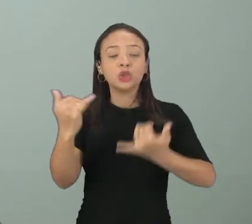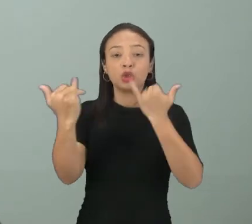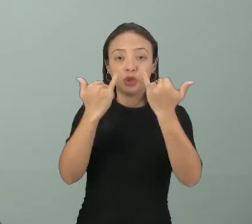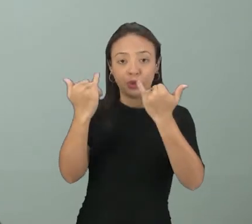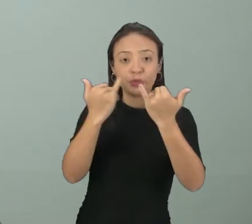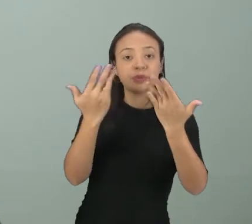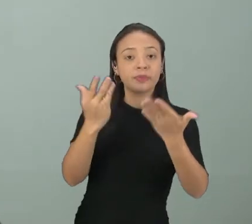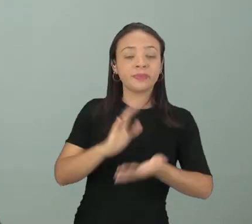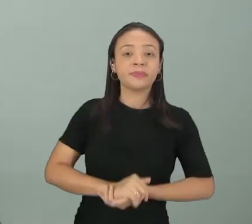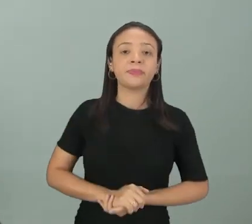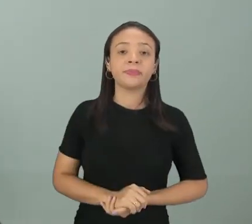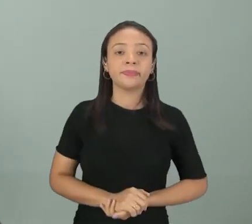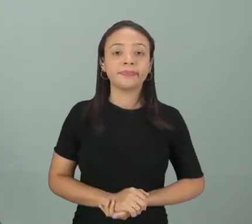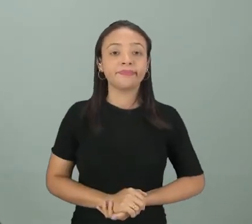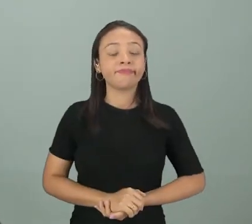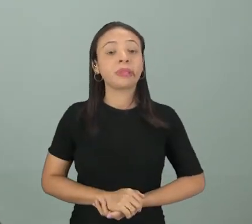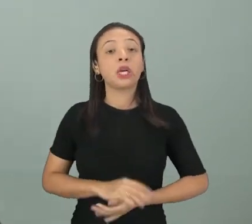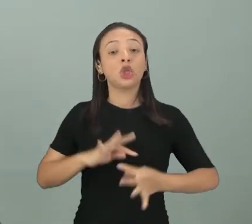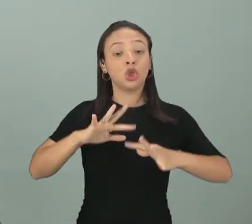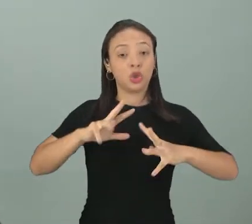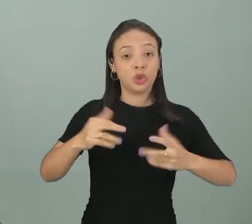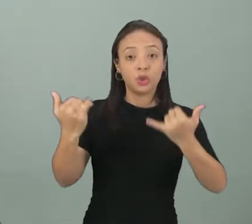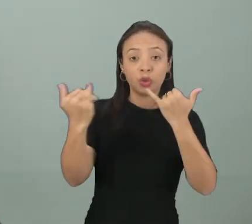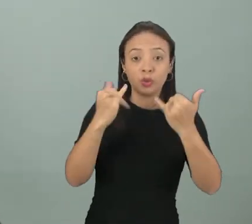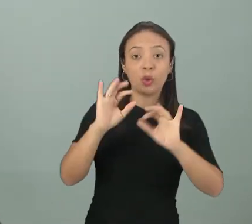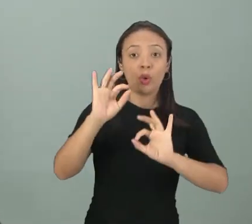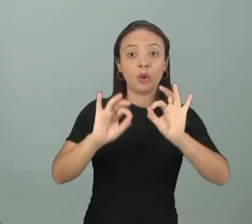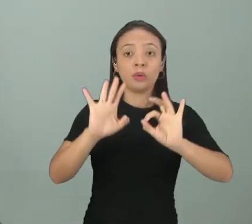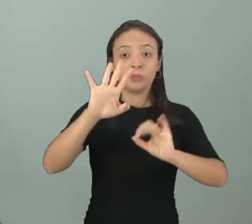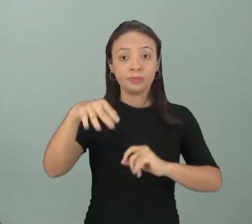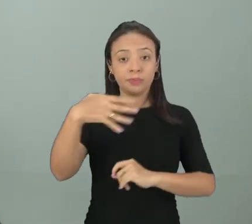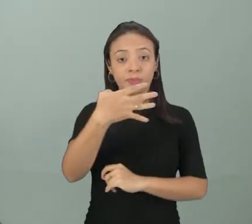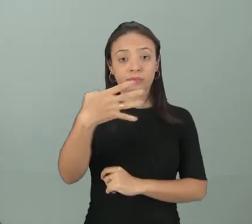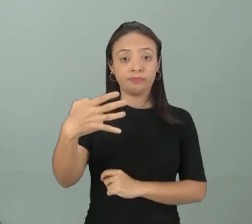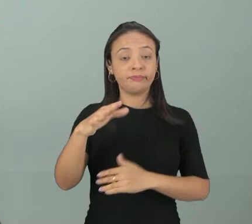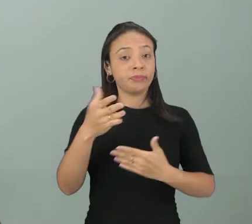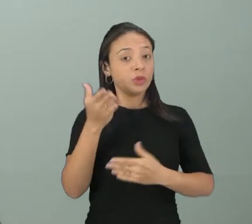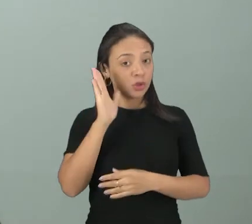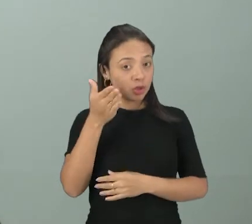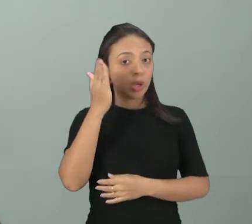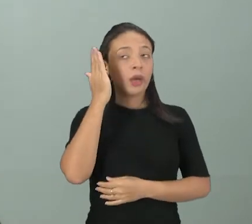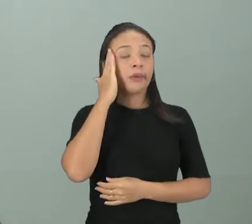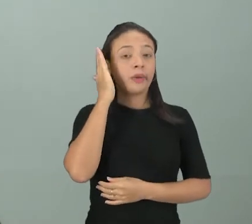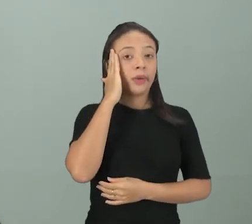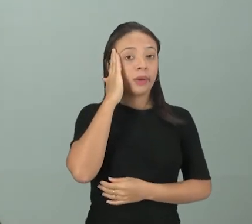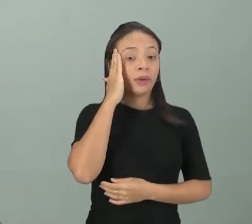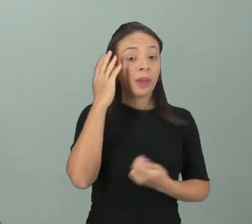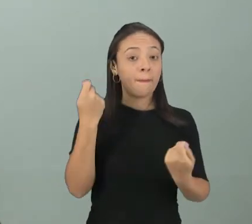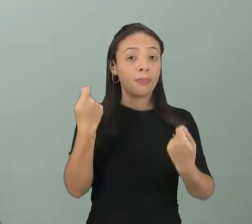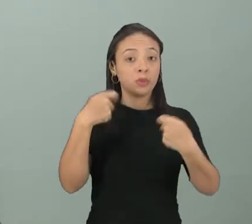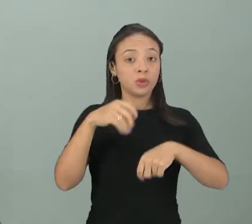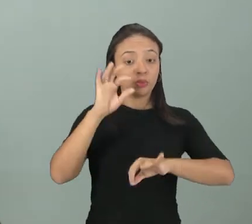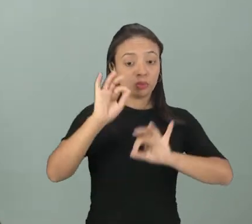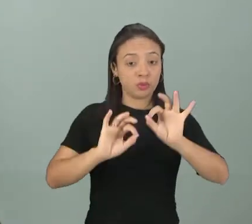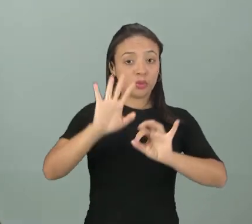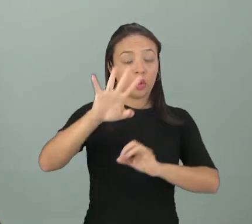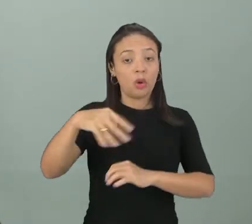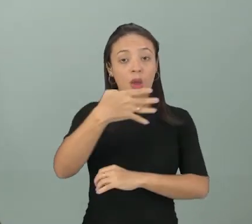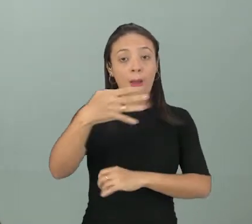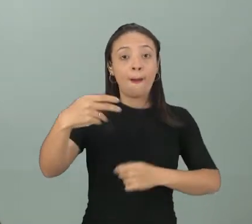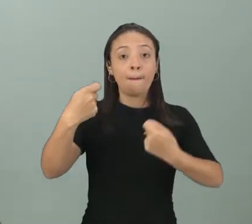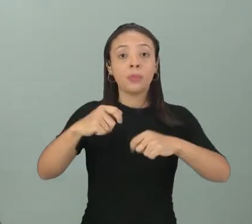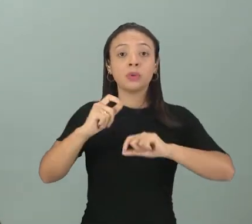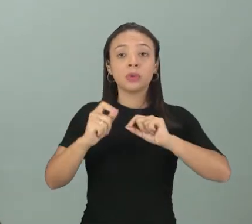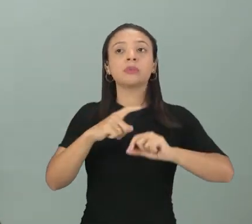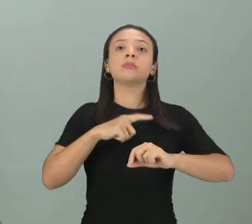dessas informações isso mesmo cada uma dessas informações em uma tabela e nós vimos que para poder fazermos uma tabela nós